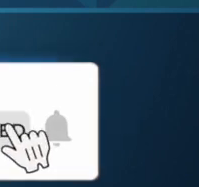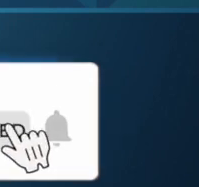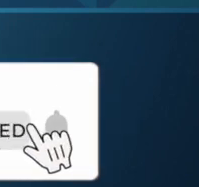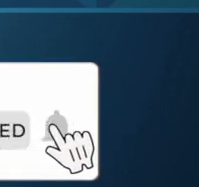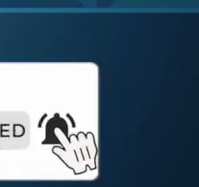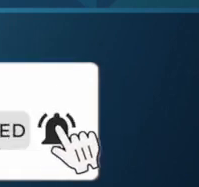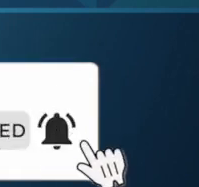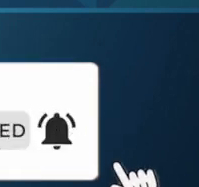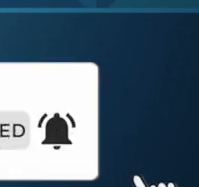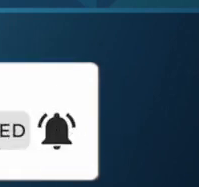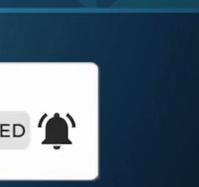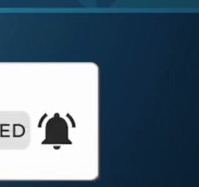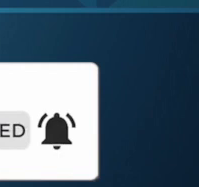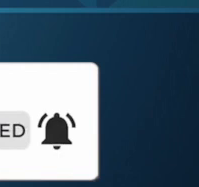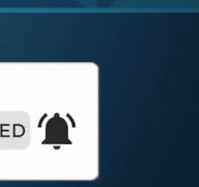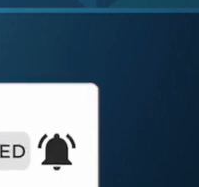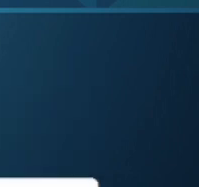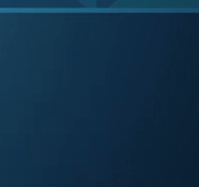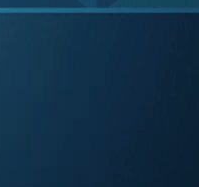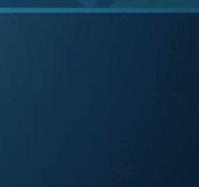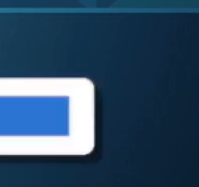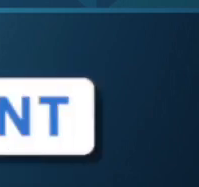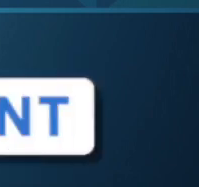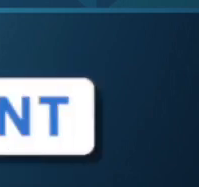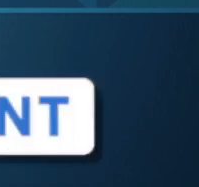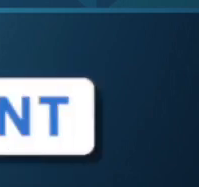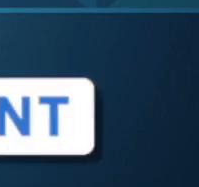RTTL, hanehang botão notificação.